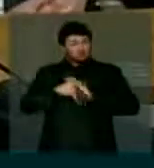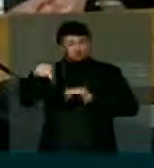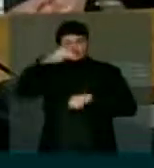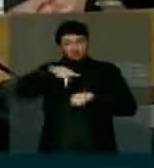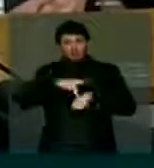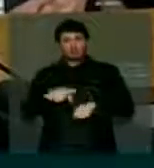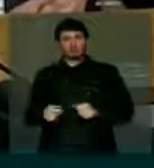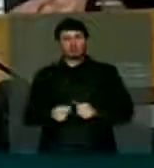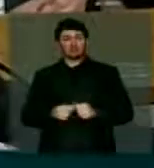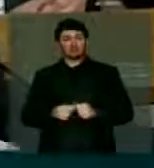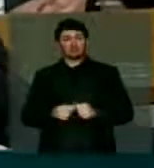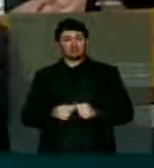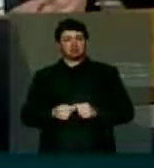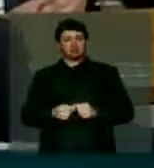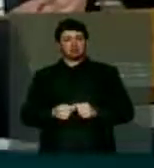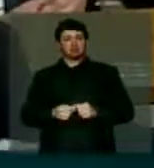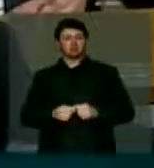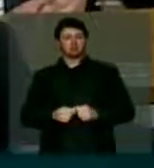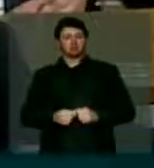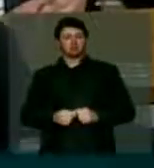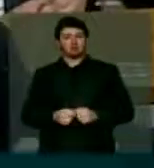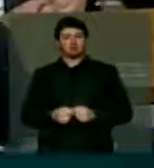nacional.